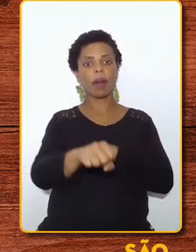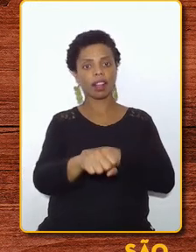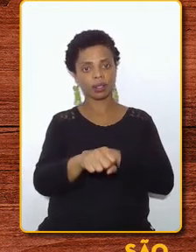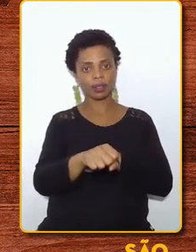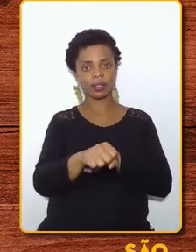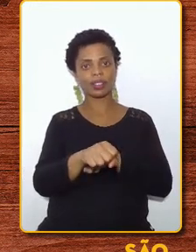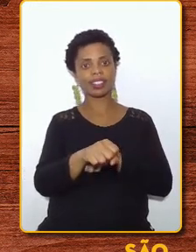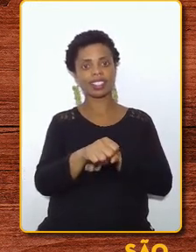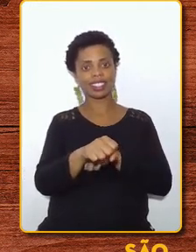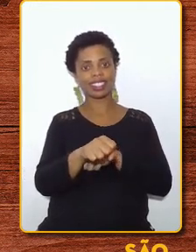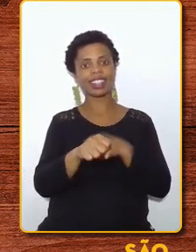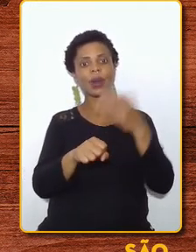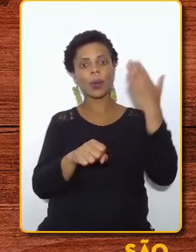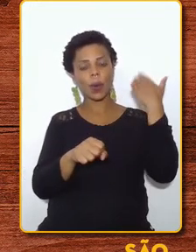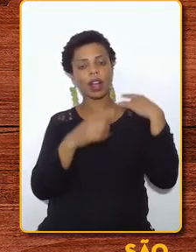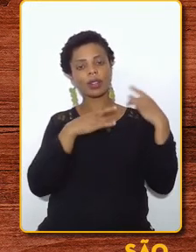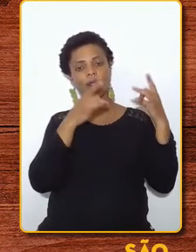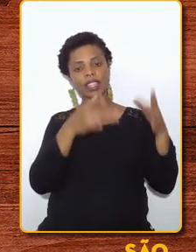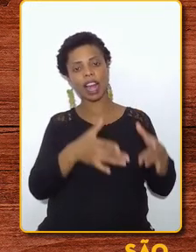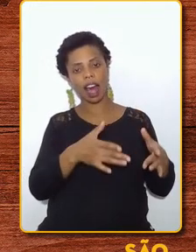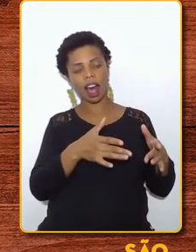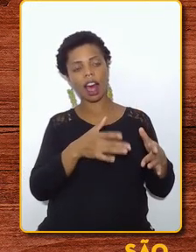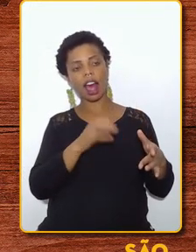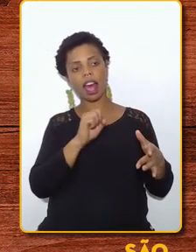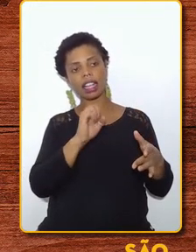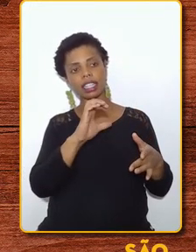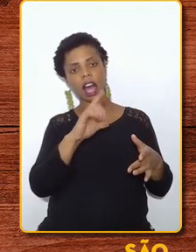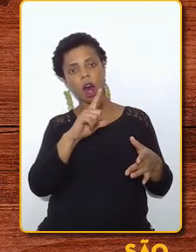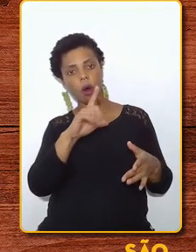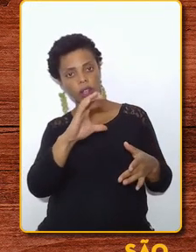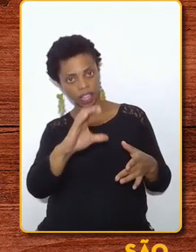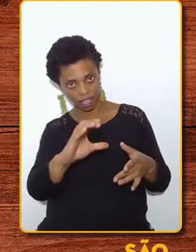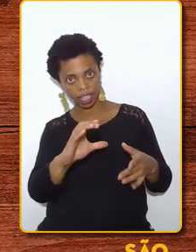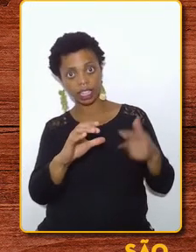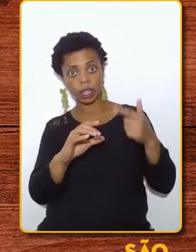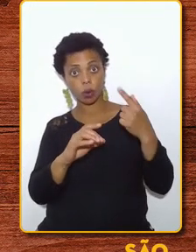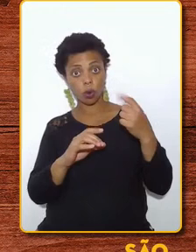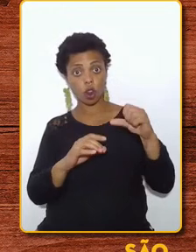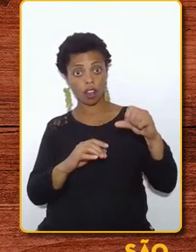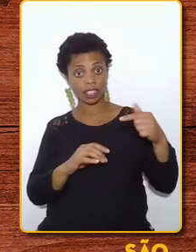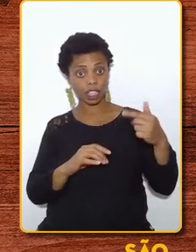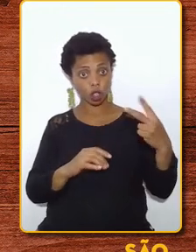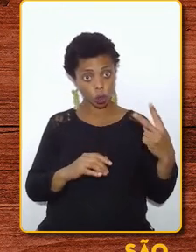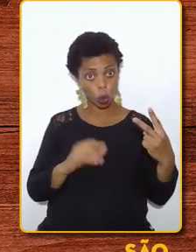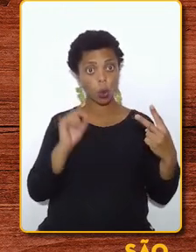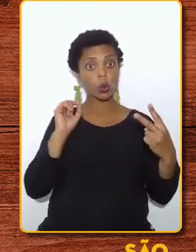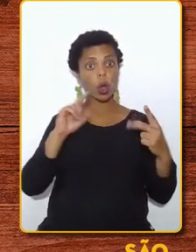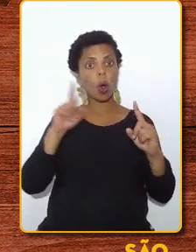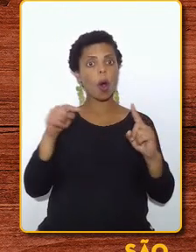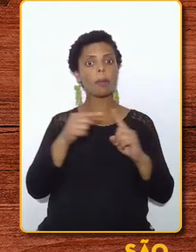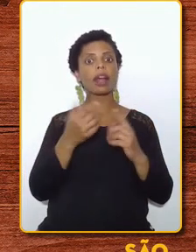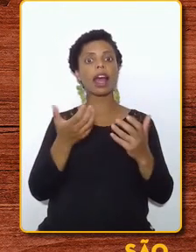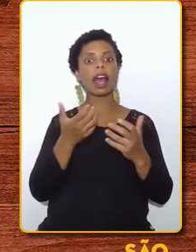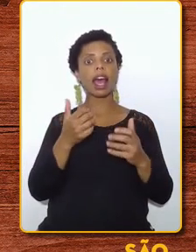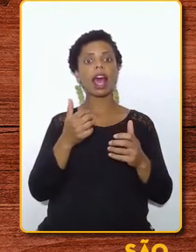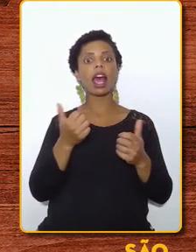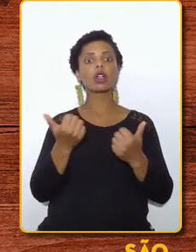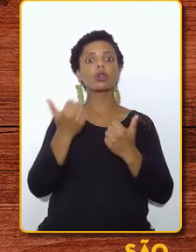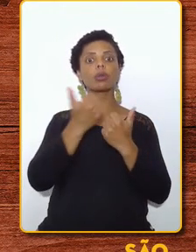Quando eu saí da Esalq em 72, a grande meta era substituir o arado de burro pelo